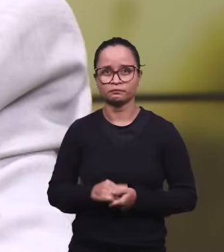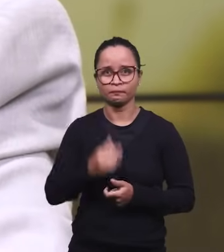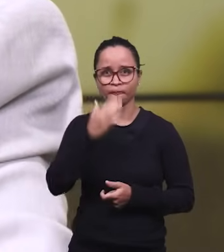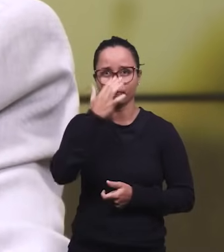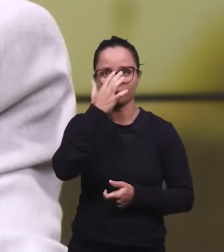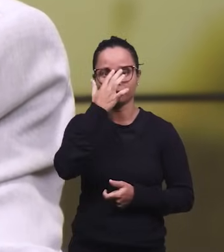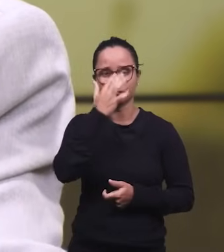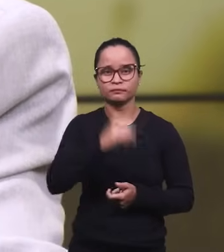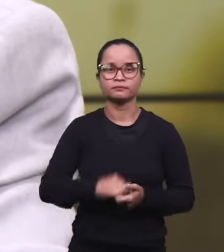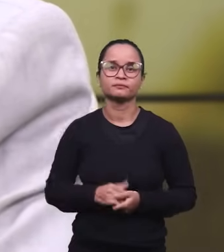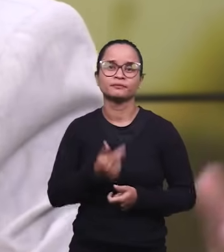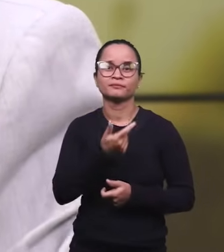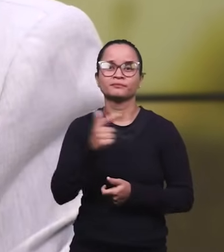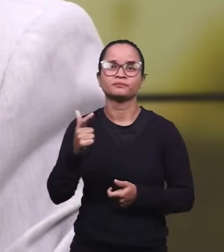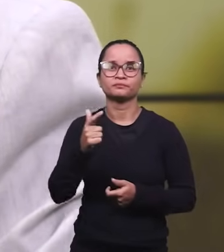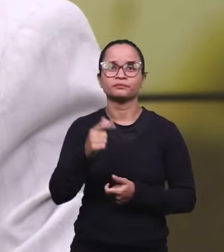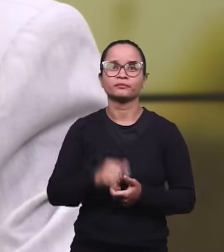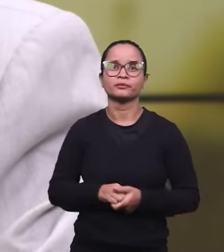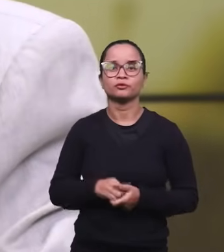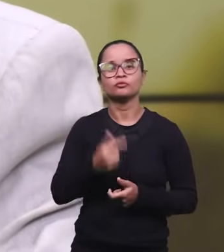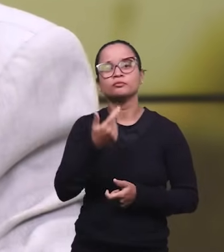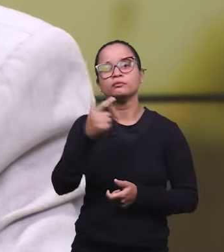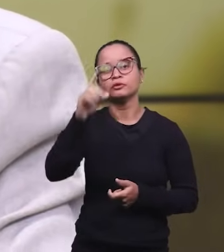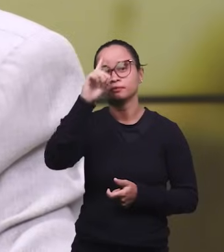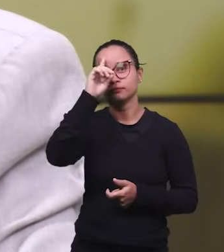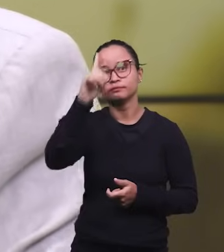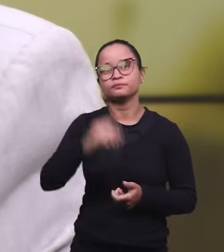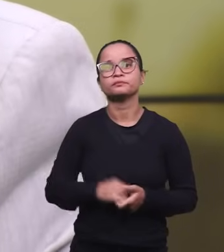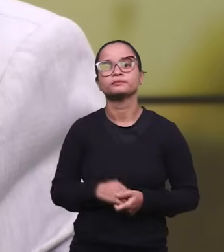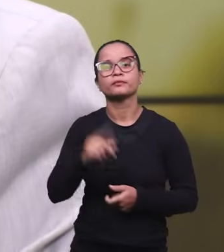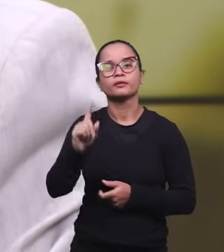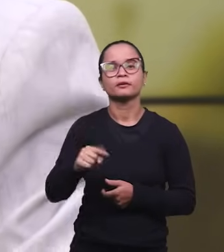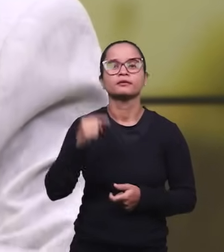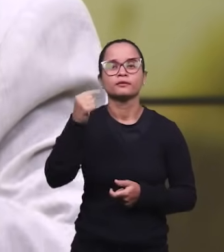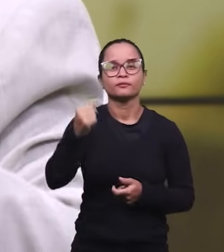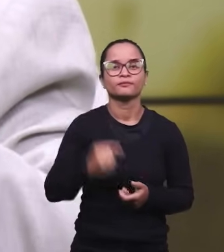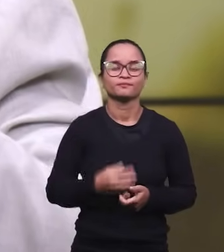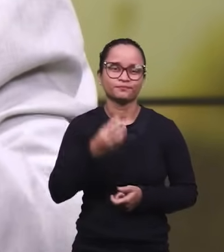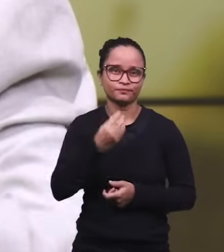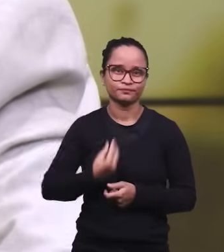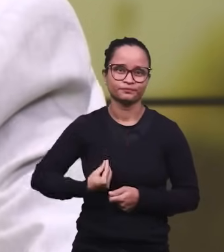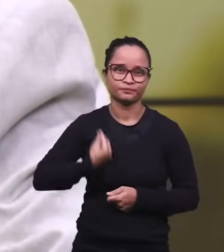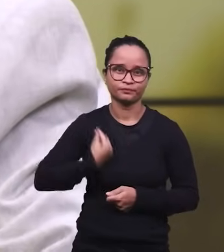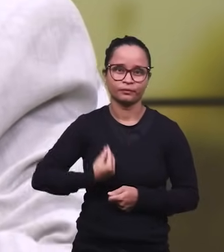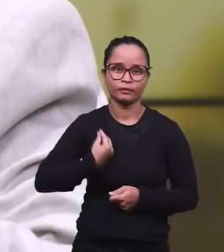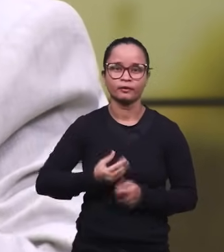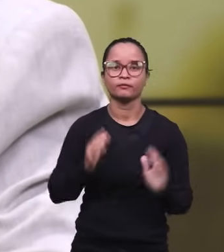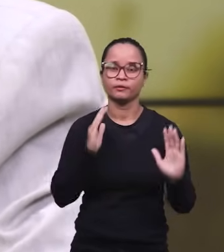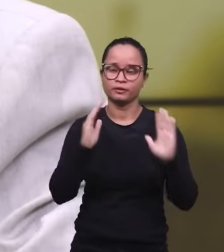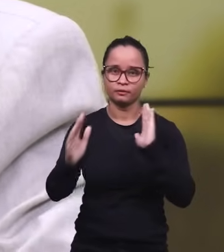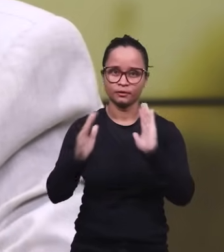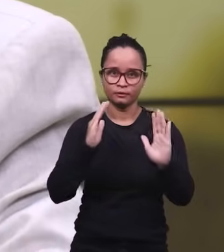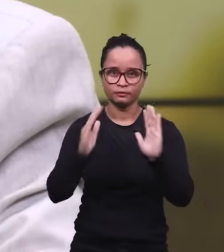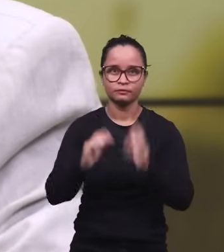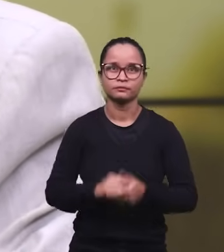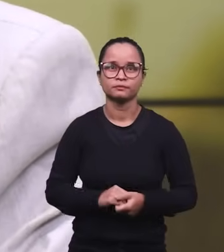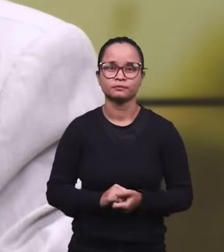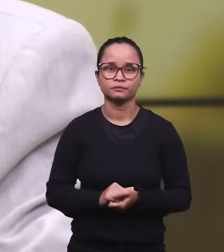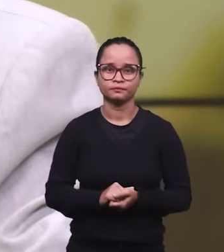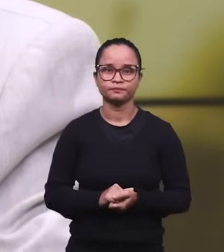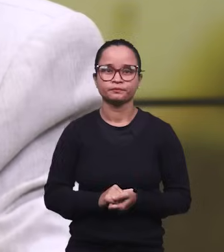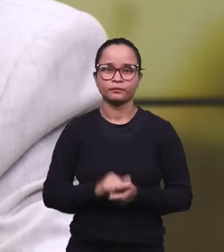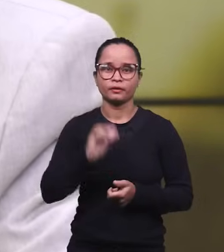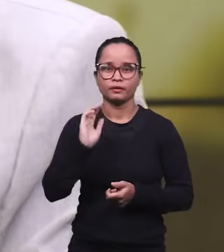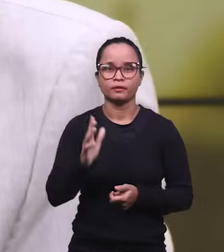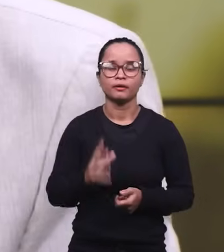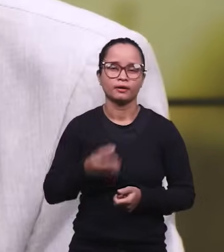sabedoria, né? Que ela só faz isso no outro dia. Exatamente. Depois que ele vive ali aquele momento, sai dele o vinho e